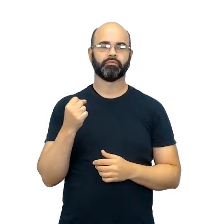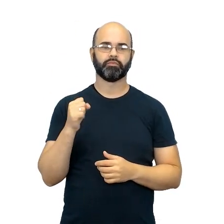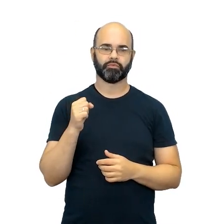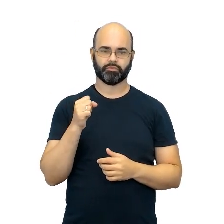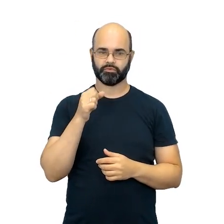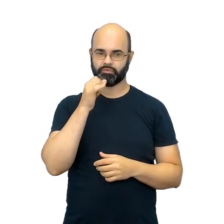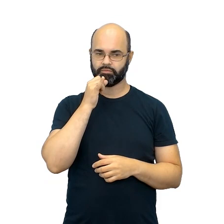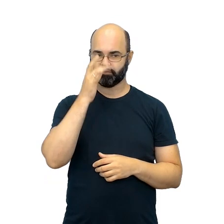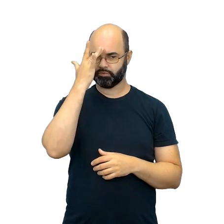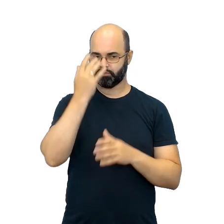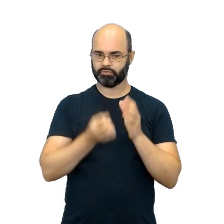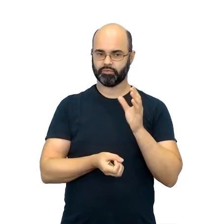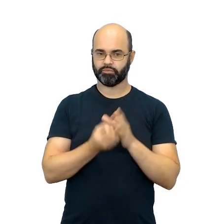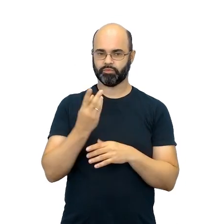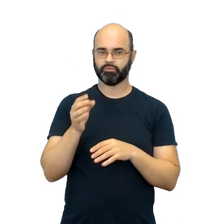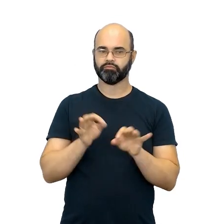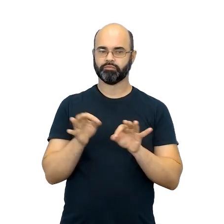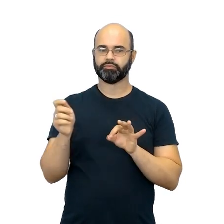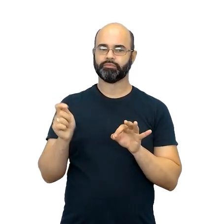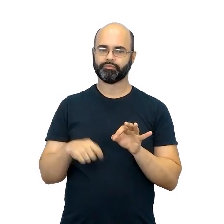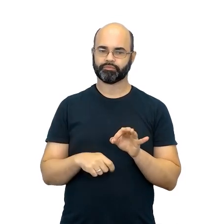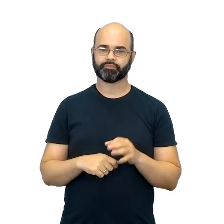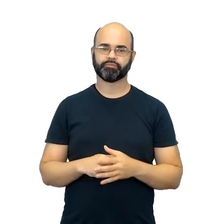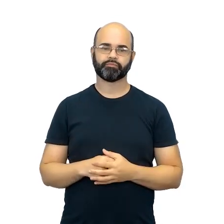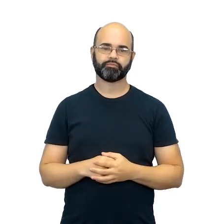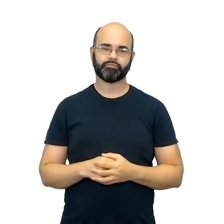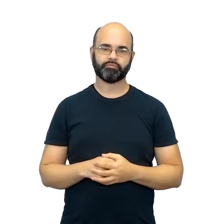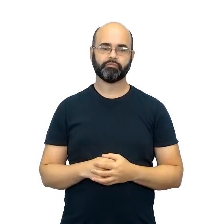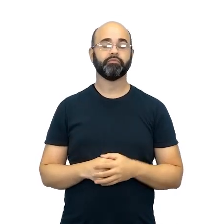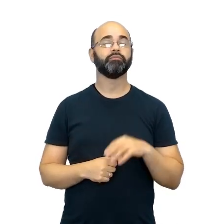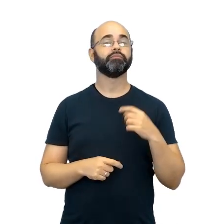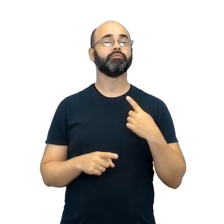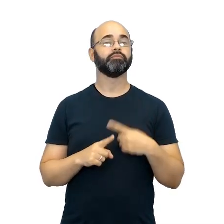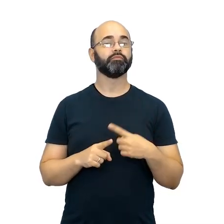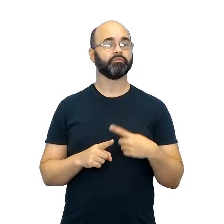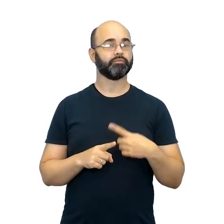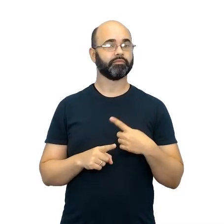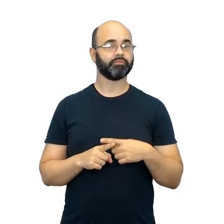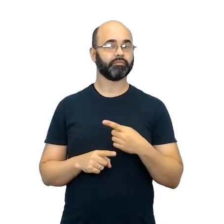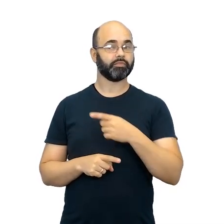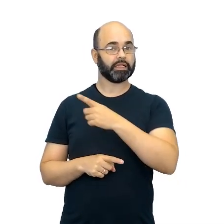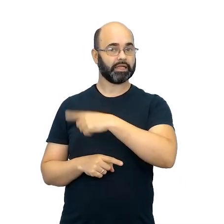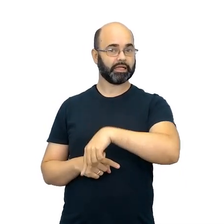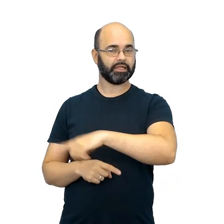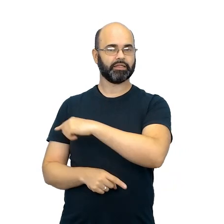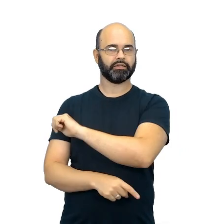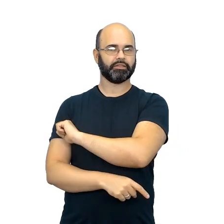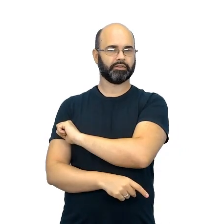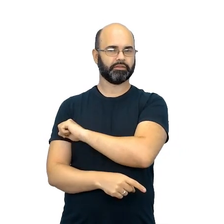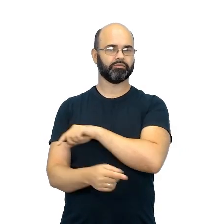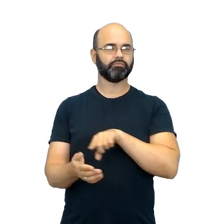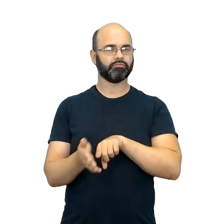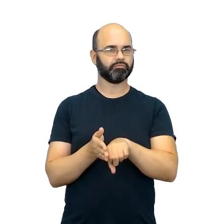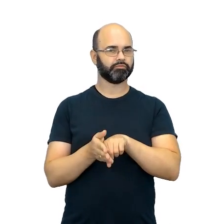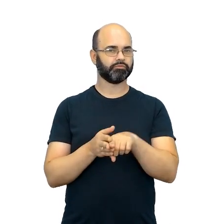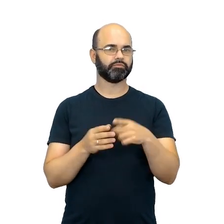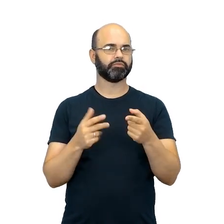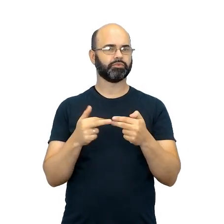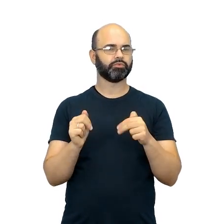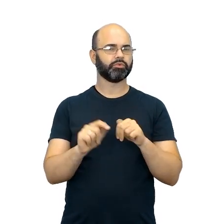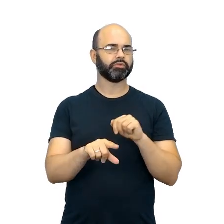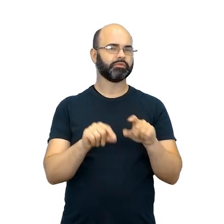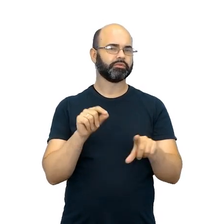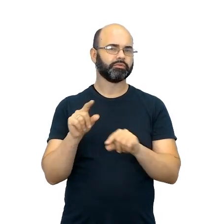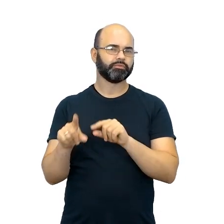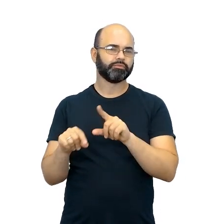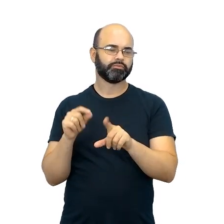produtivos aí, e que eles busquem, né, alguns elementos ali, né?